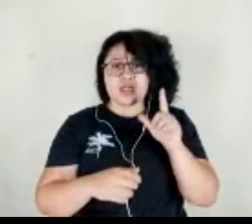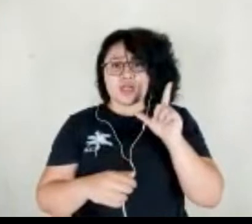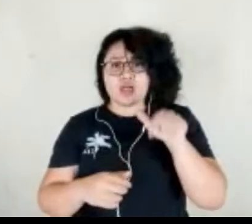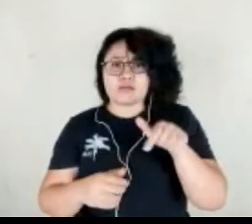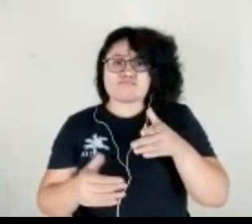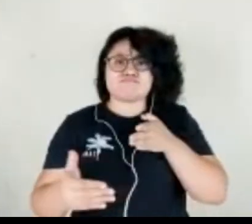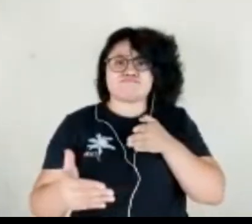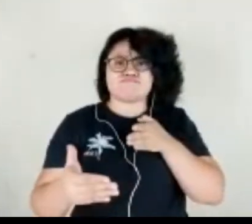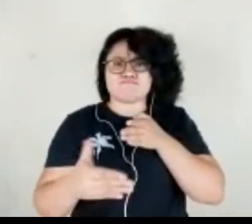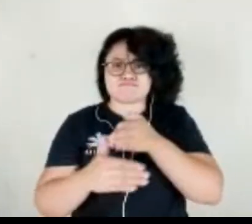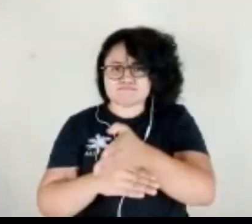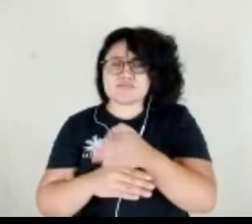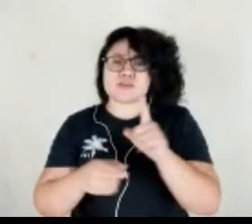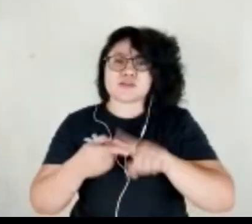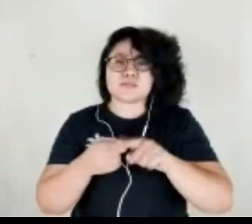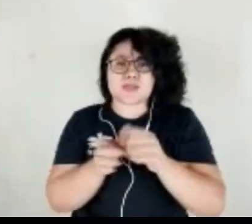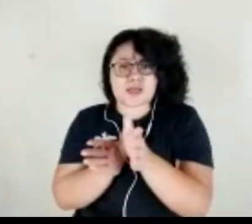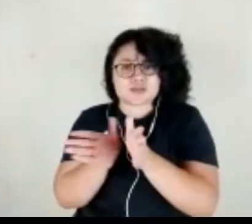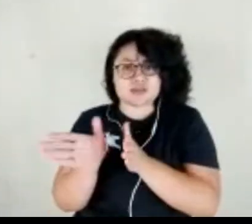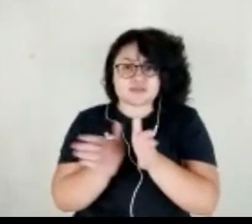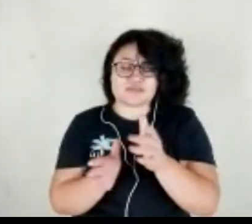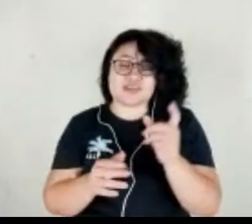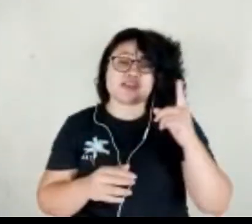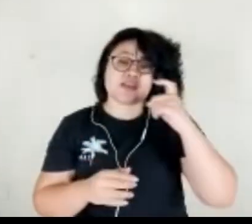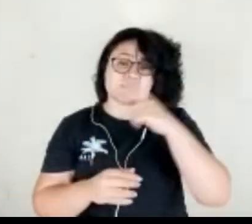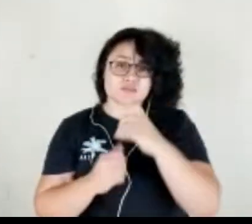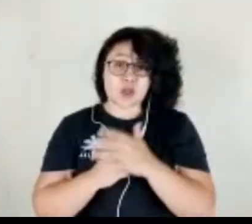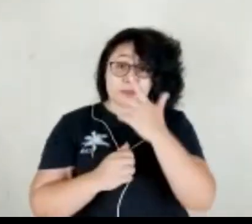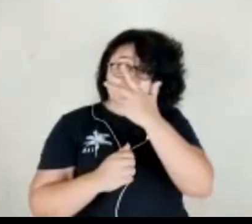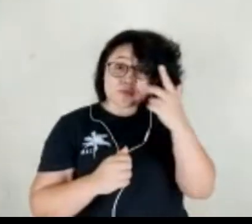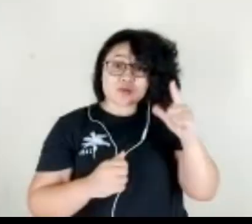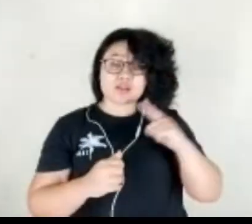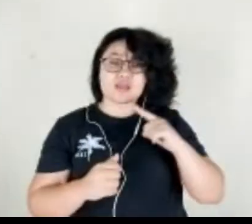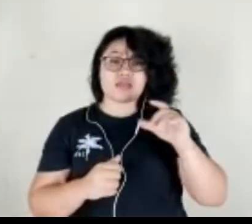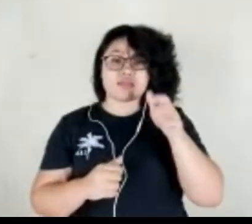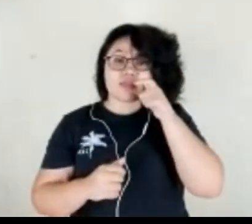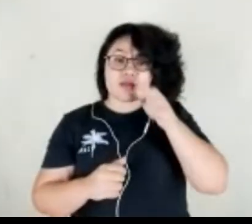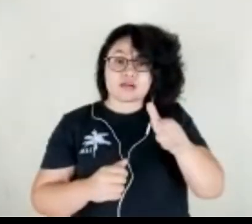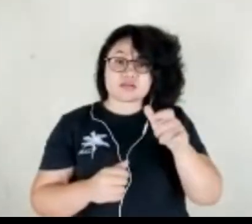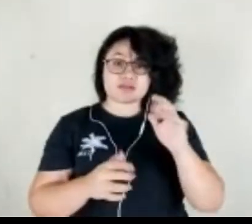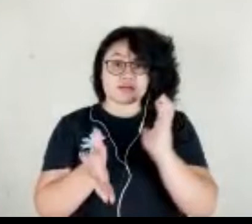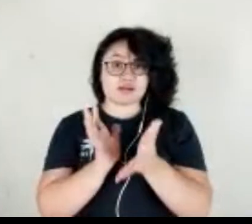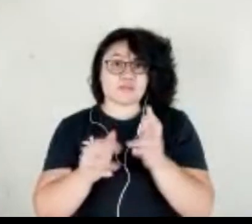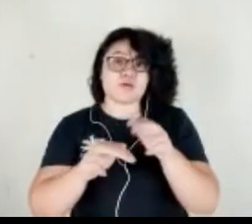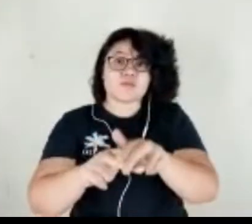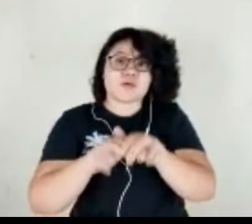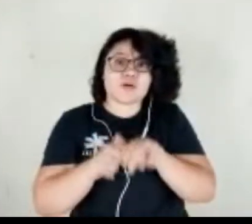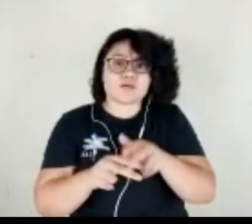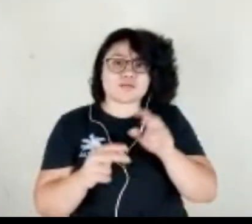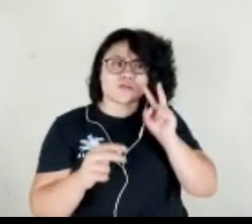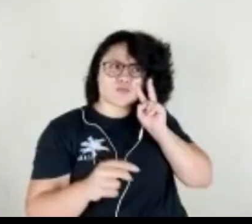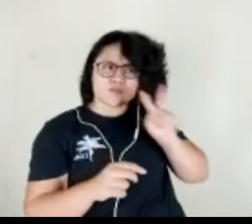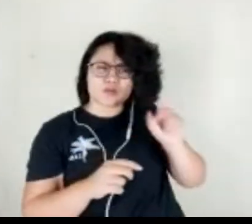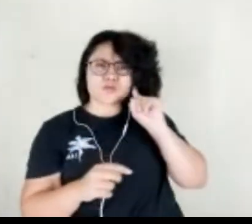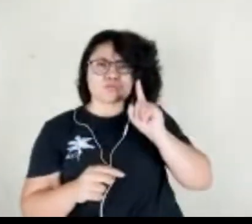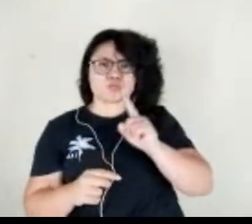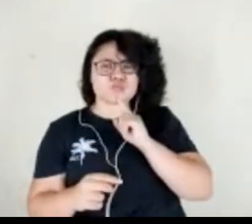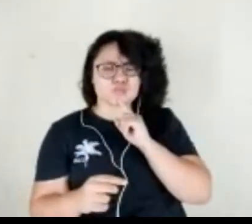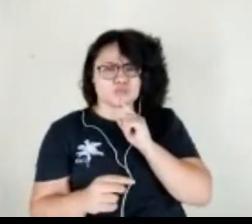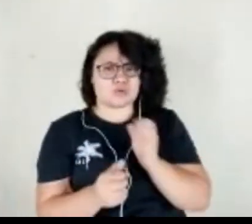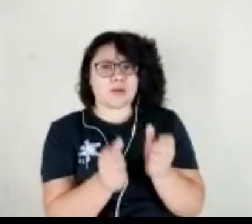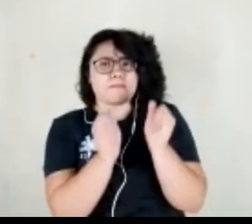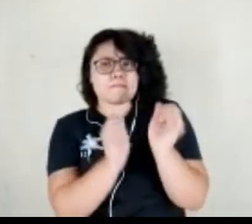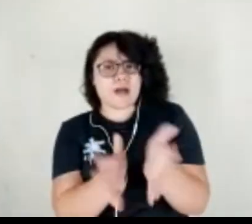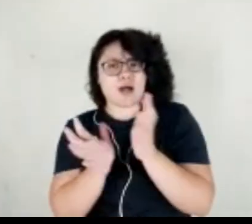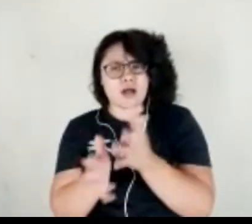terem um conhecimento de Libras. Geralmente, quando se interessam, quando vê alguém conversando, né, quando vê